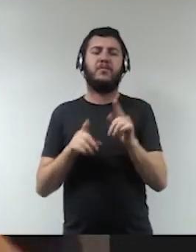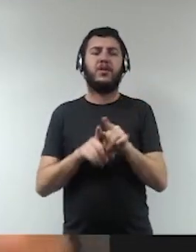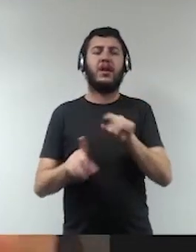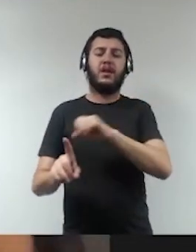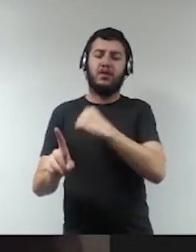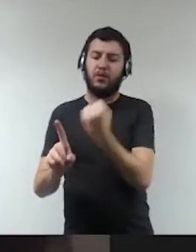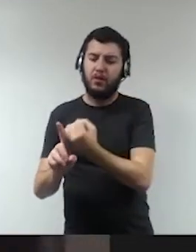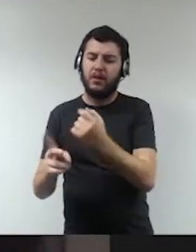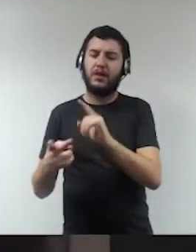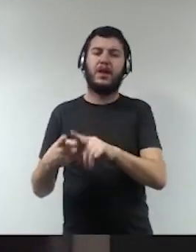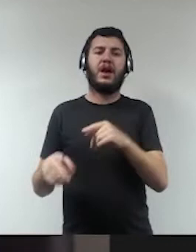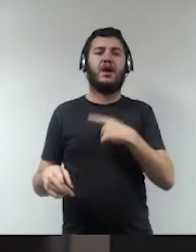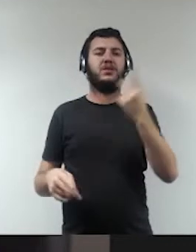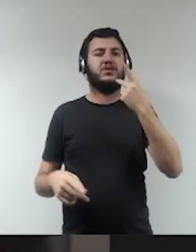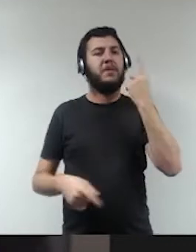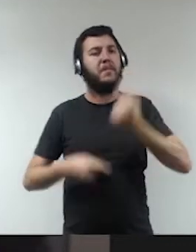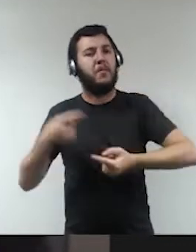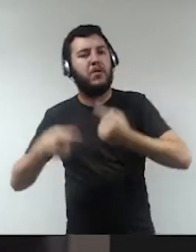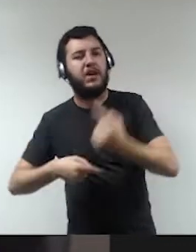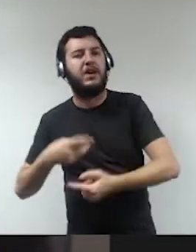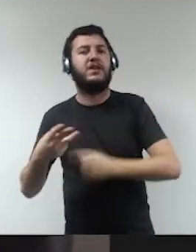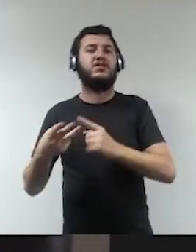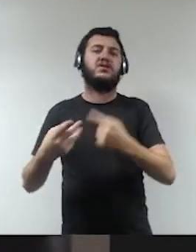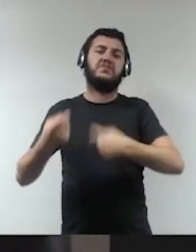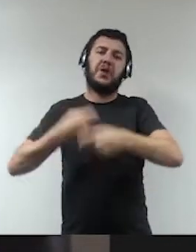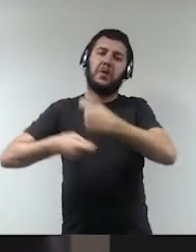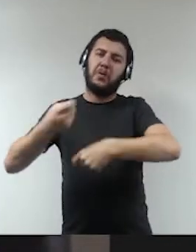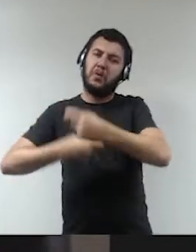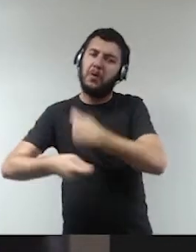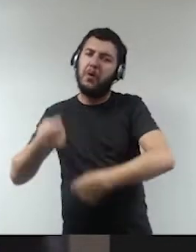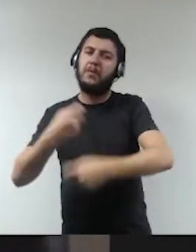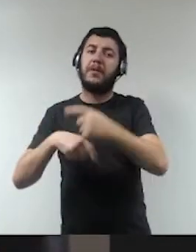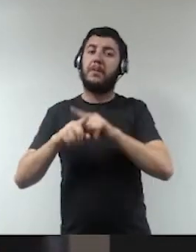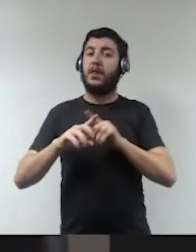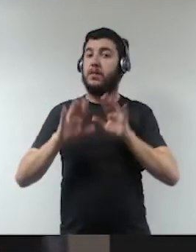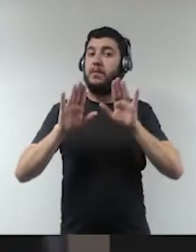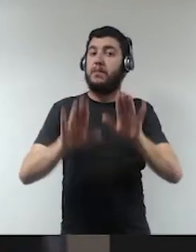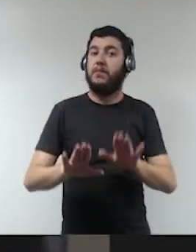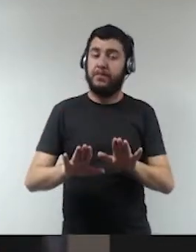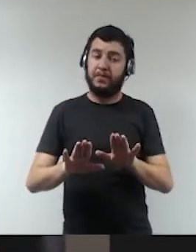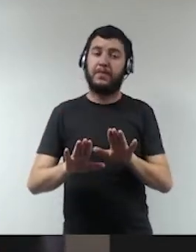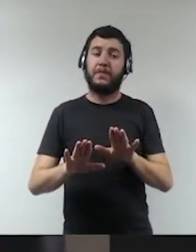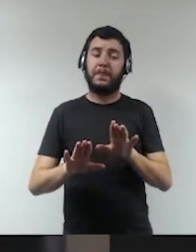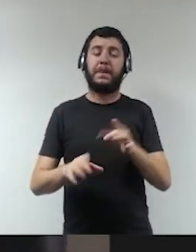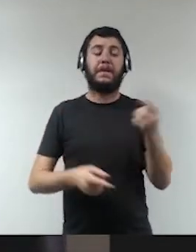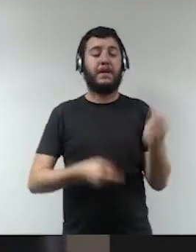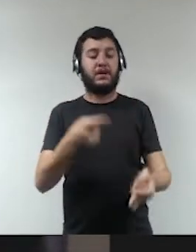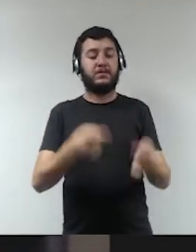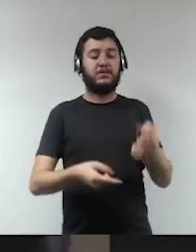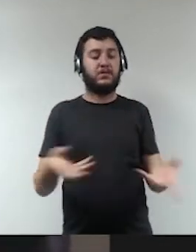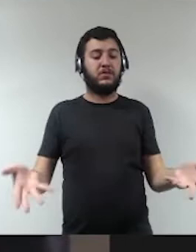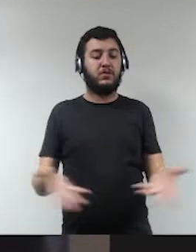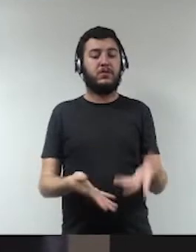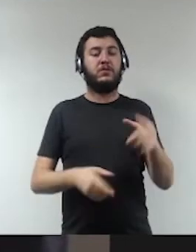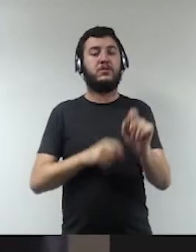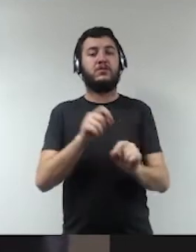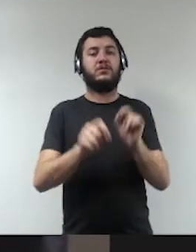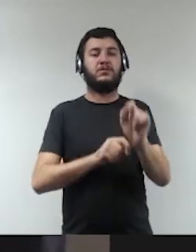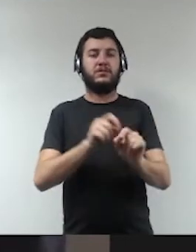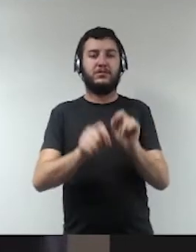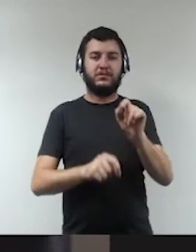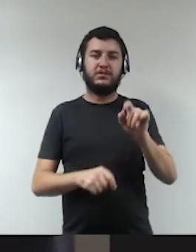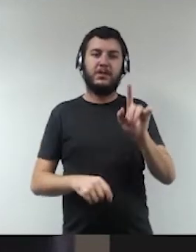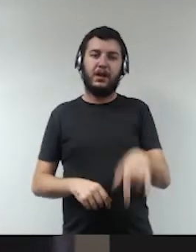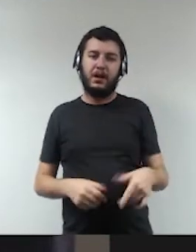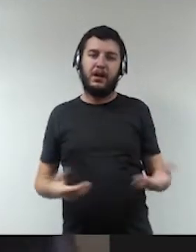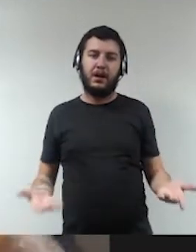social, político e econômico. Portanto, a discussão aqui sobre a